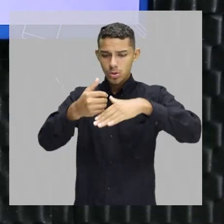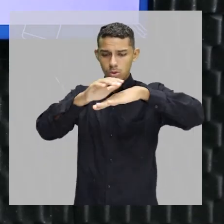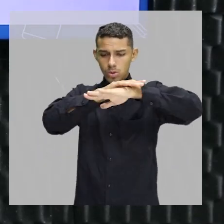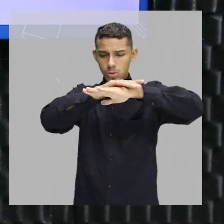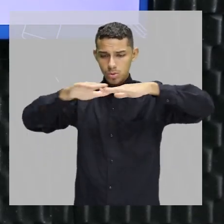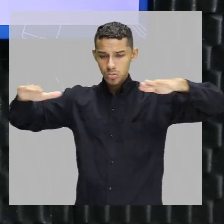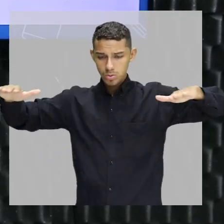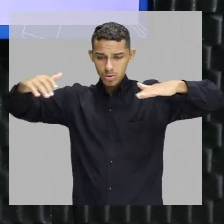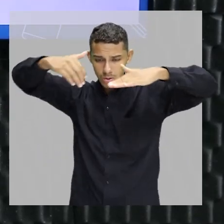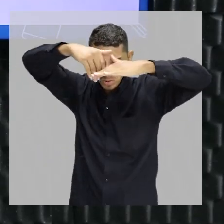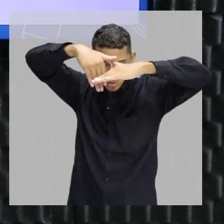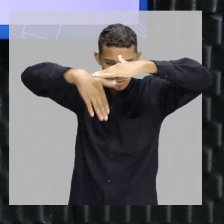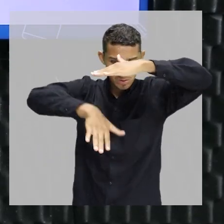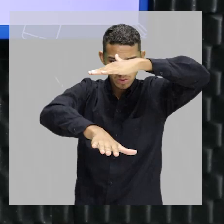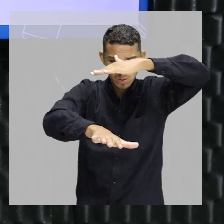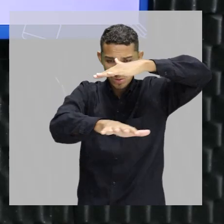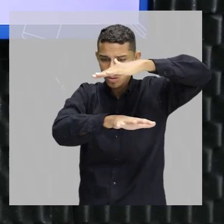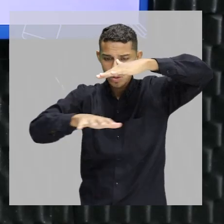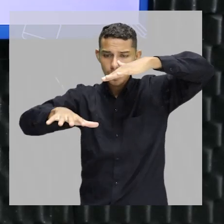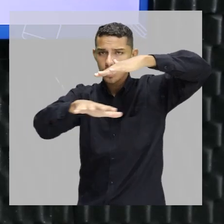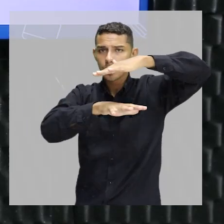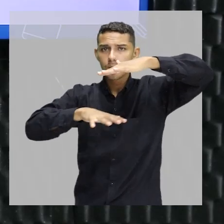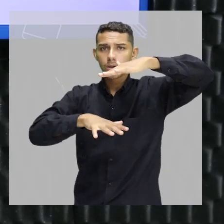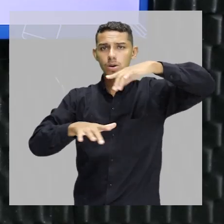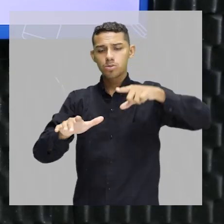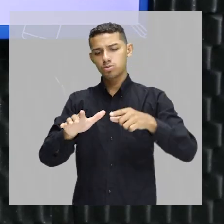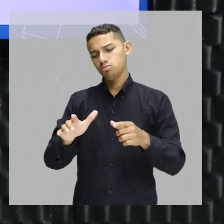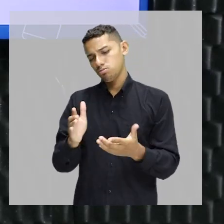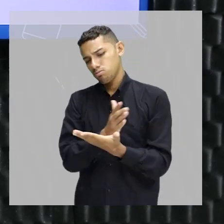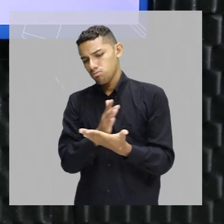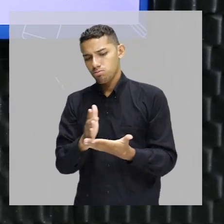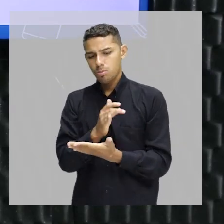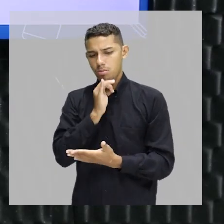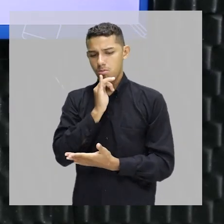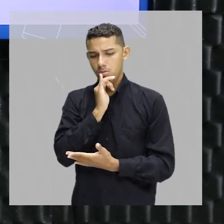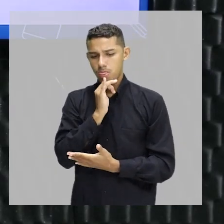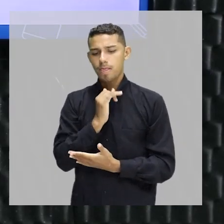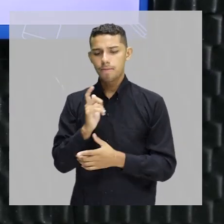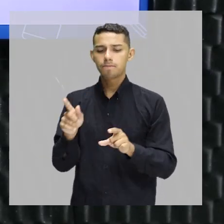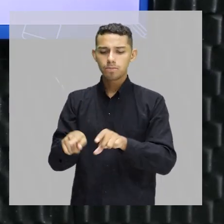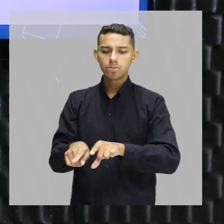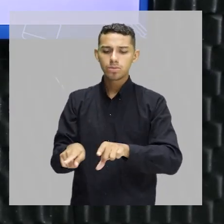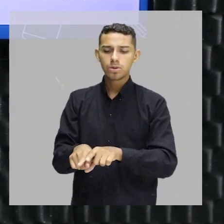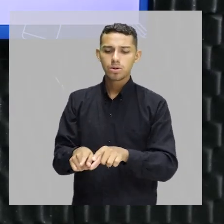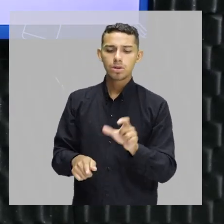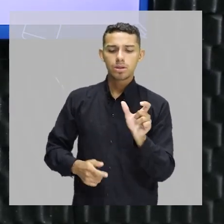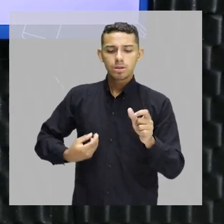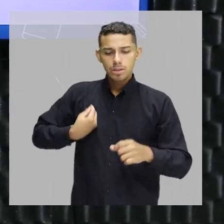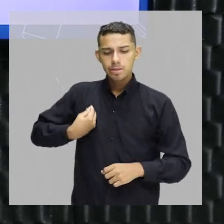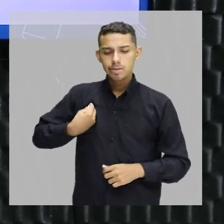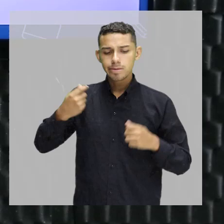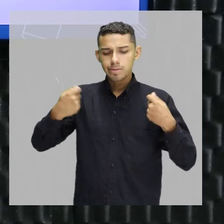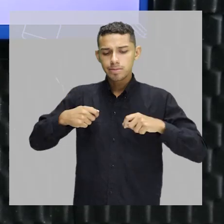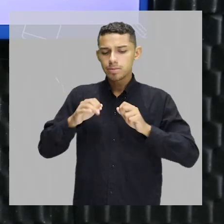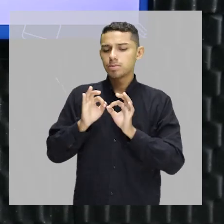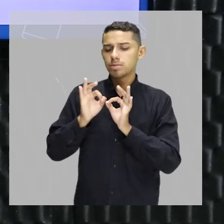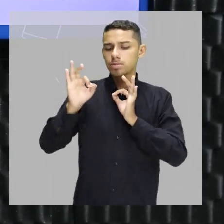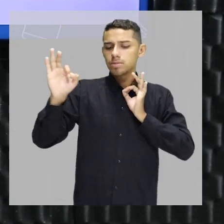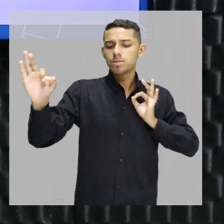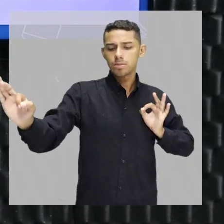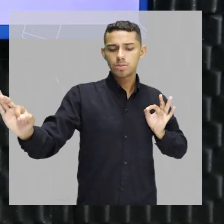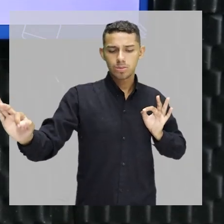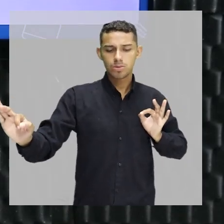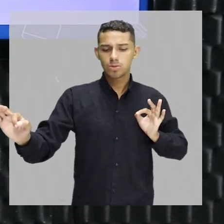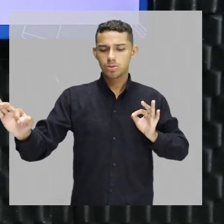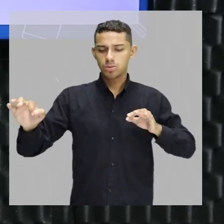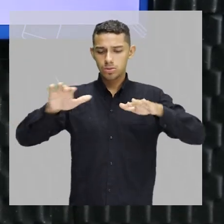disso, tem um resultado de algumas partículas, né? Tá certo? São as partículas cósmicas, então por isso que ele tem que ficar aí afastado, né? Por isso que ele é